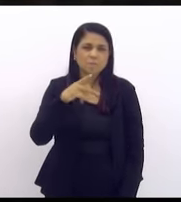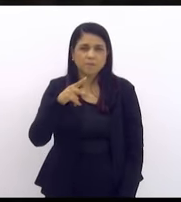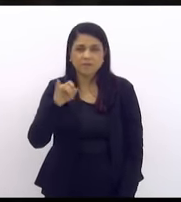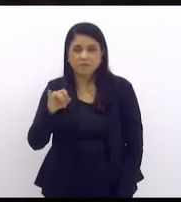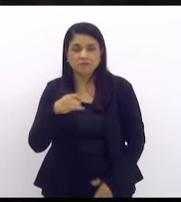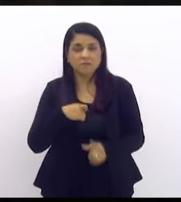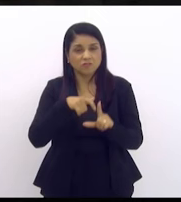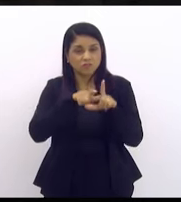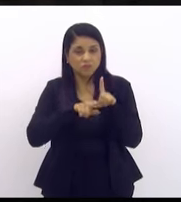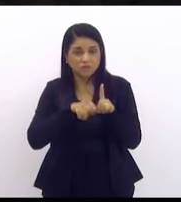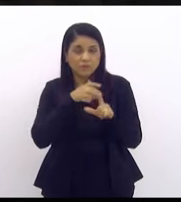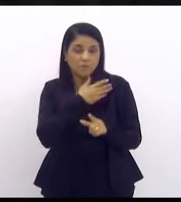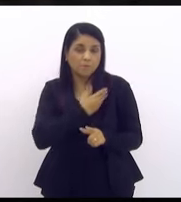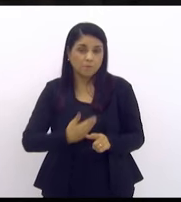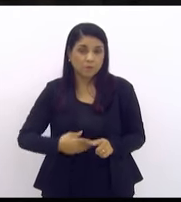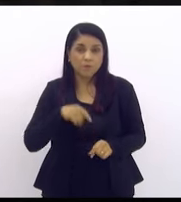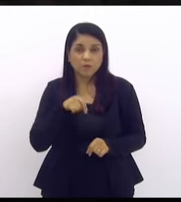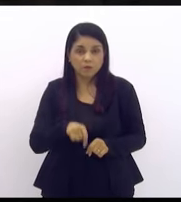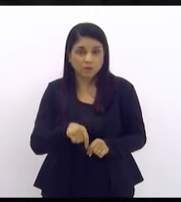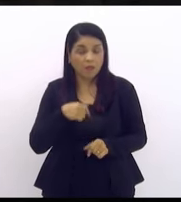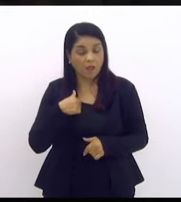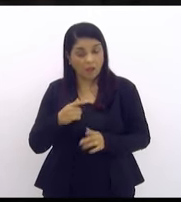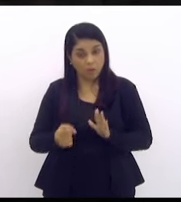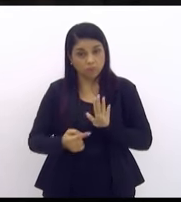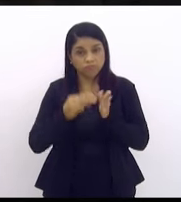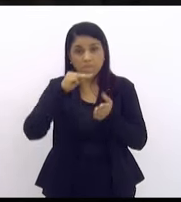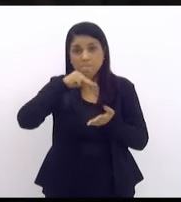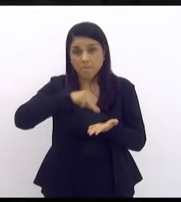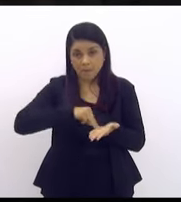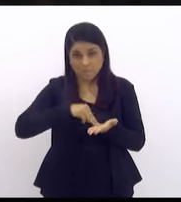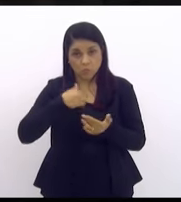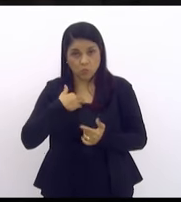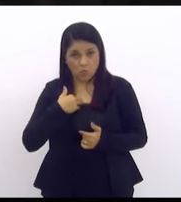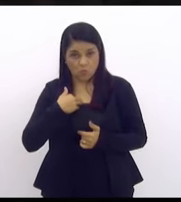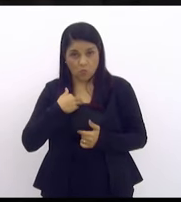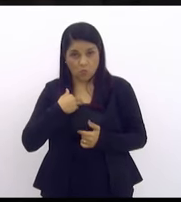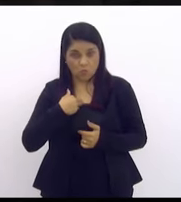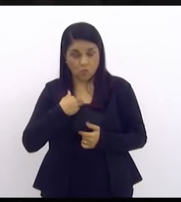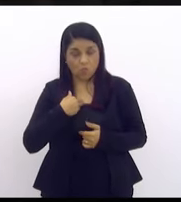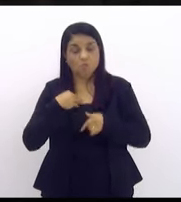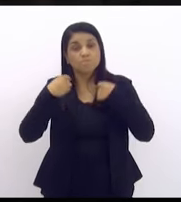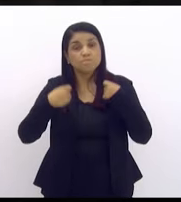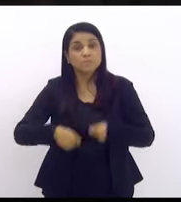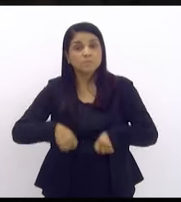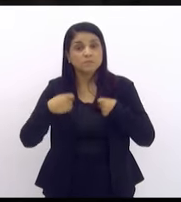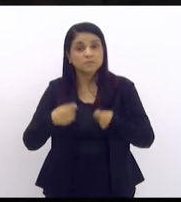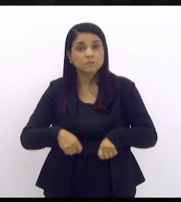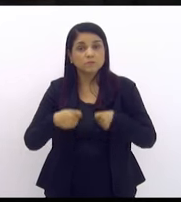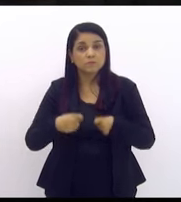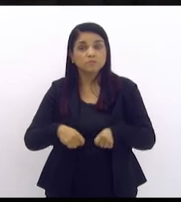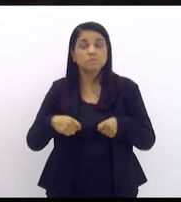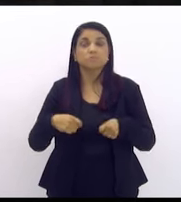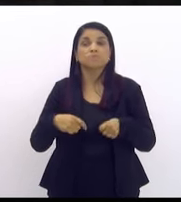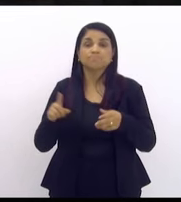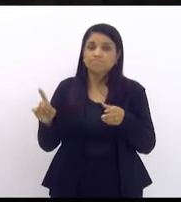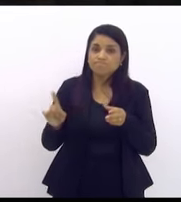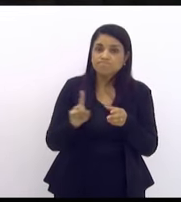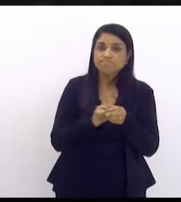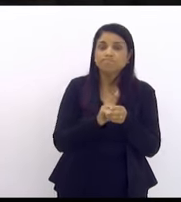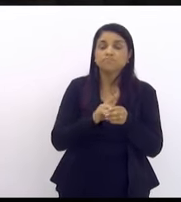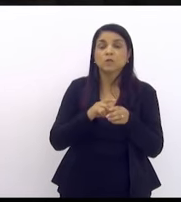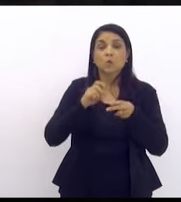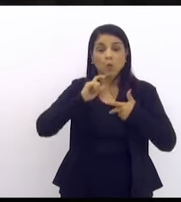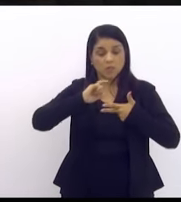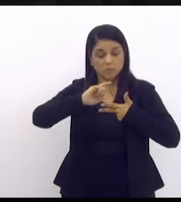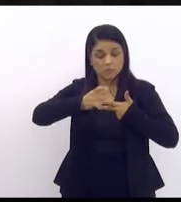pública aqui nessa casa, da qual eu fui uma das membros. Então, é preciso que o Executivo seja mais